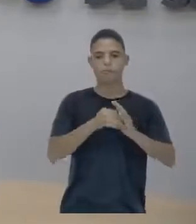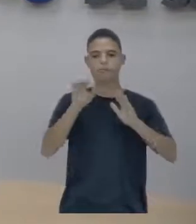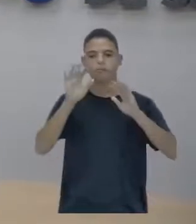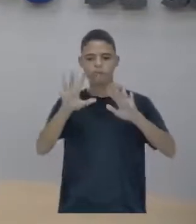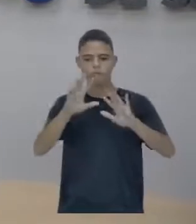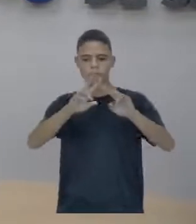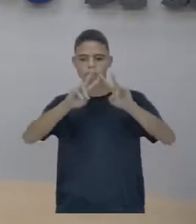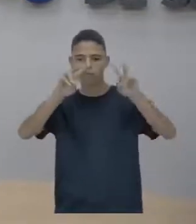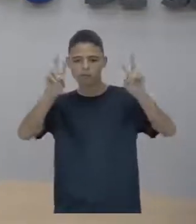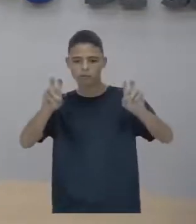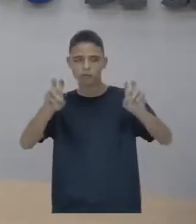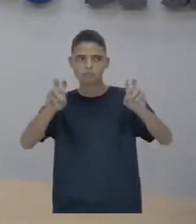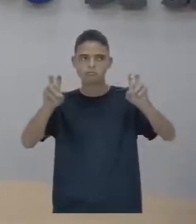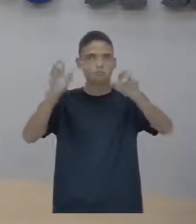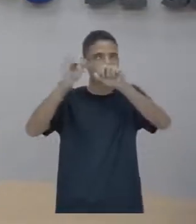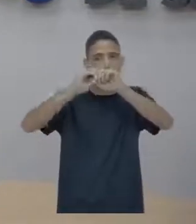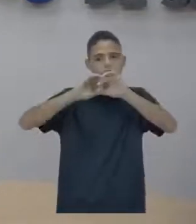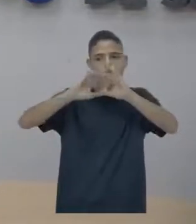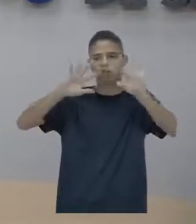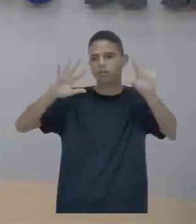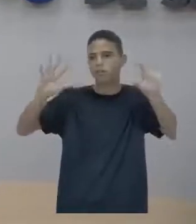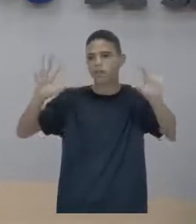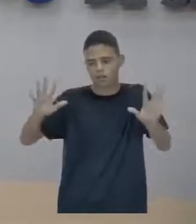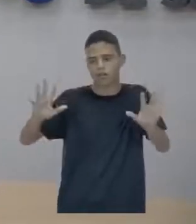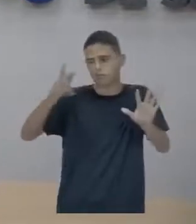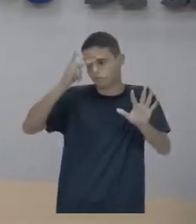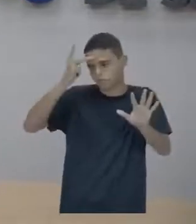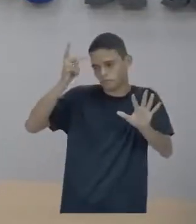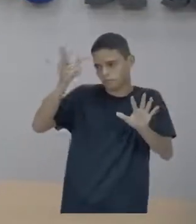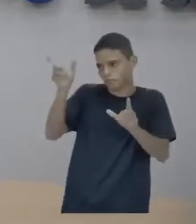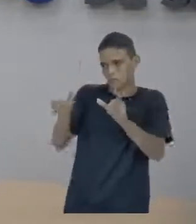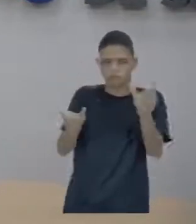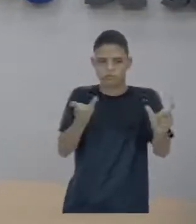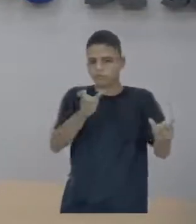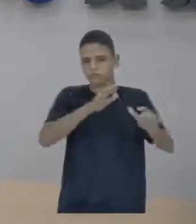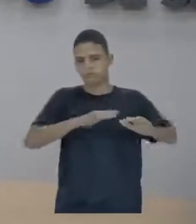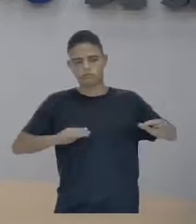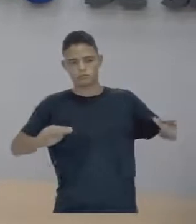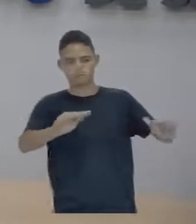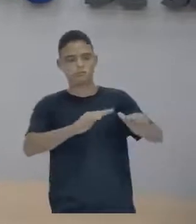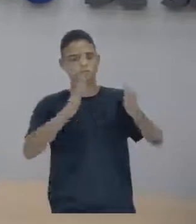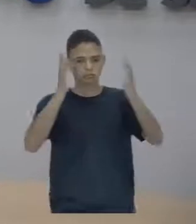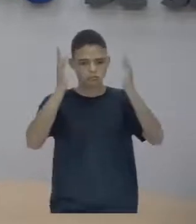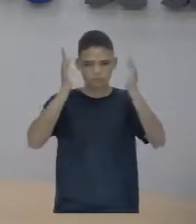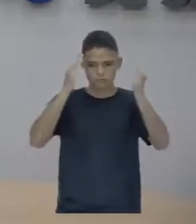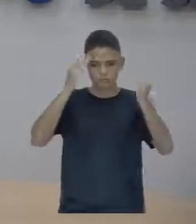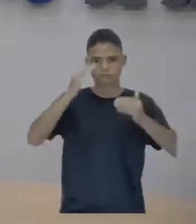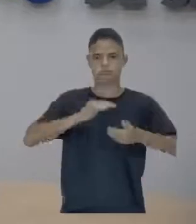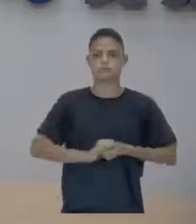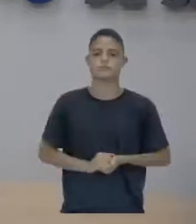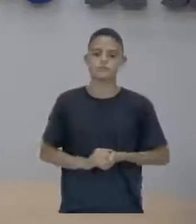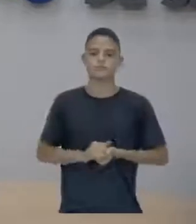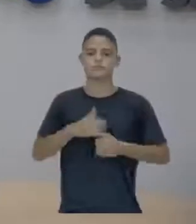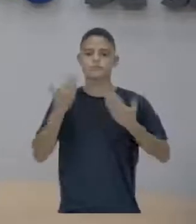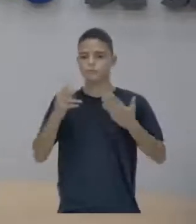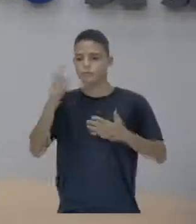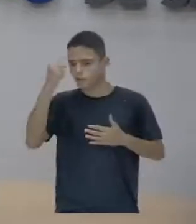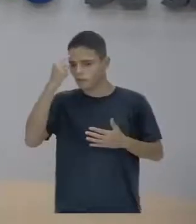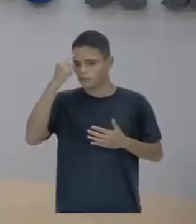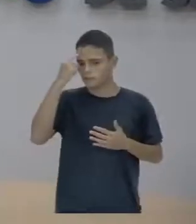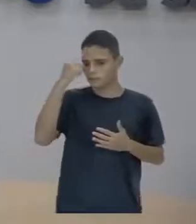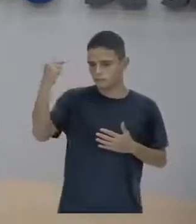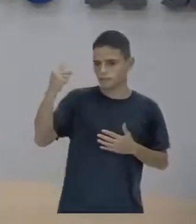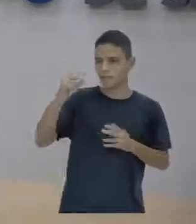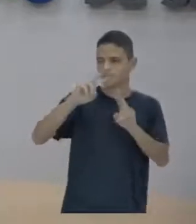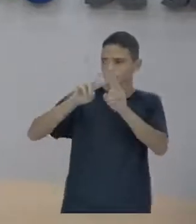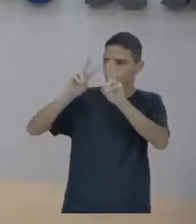seja um tema que caiba polarização, sei que vocês me entendem, né? Então, pensem em temas que abranjam aí todos os